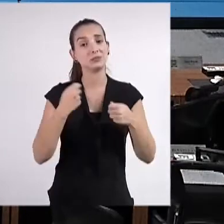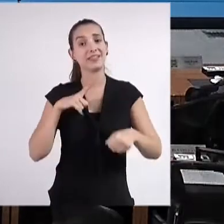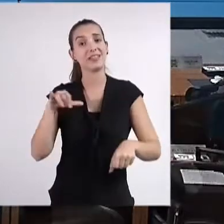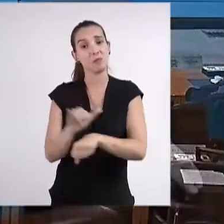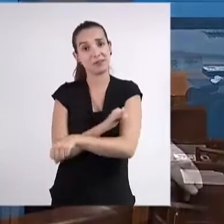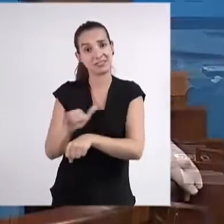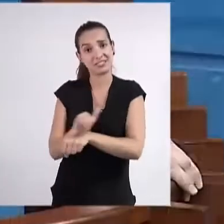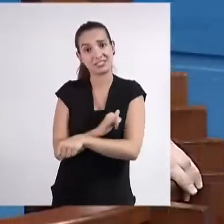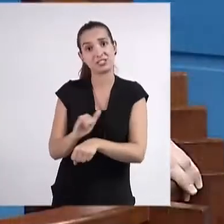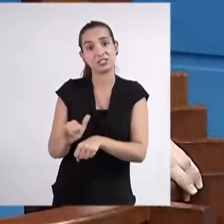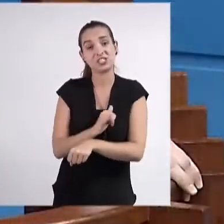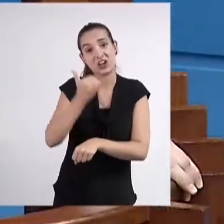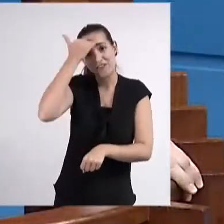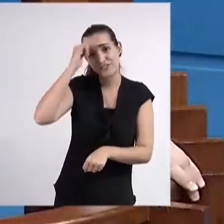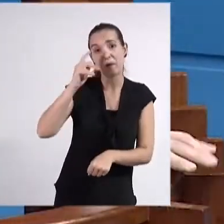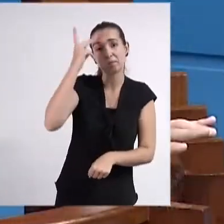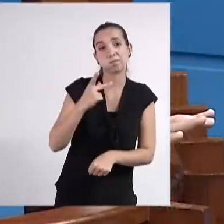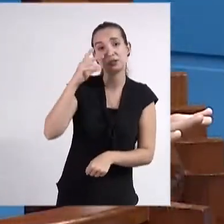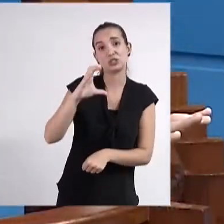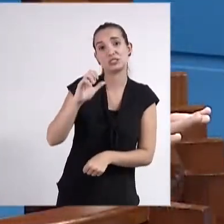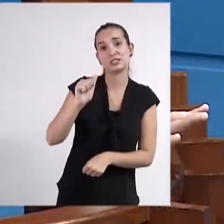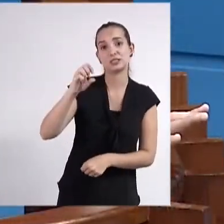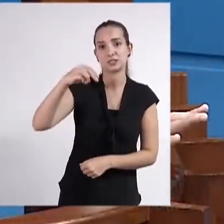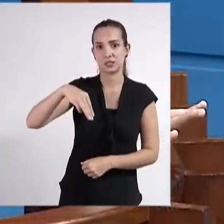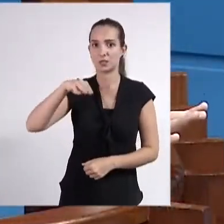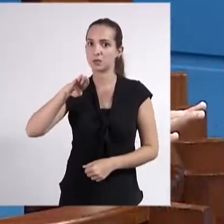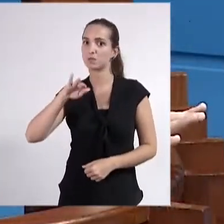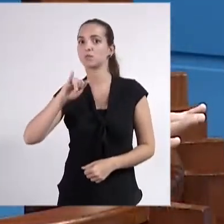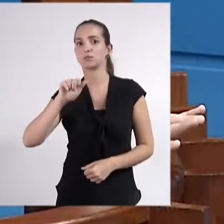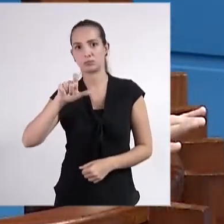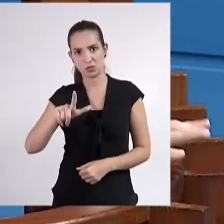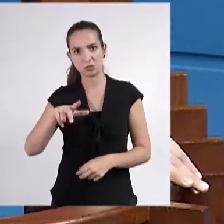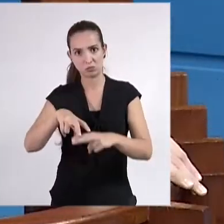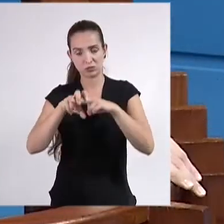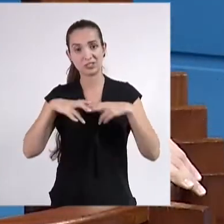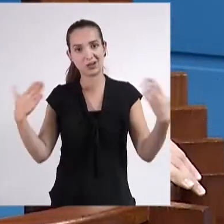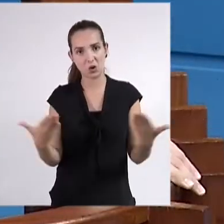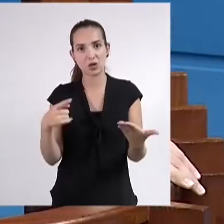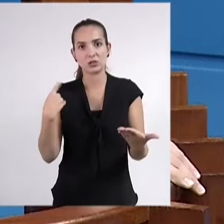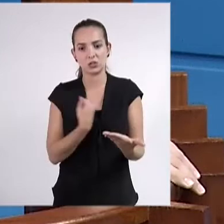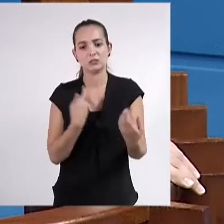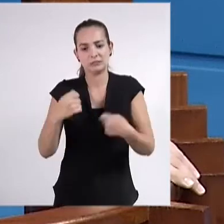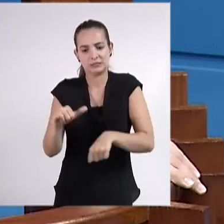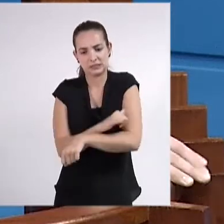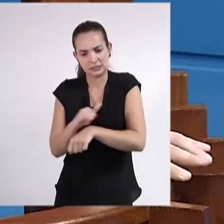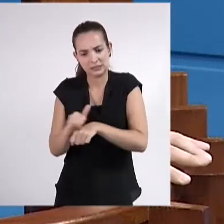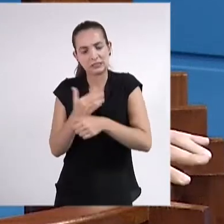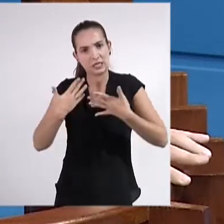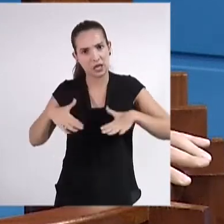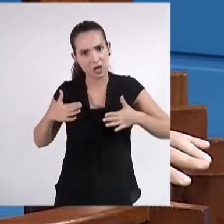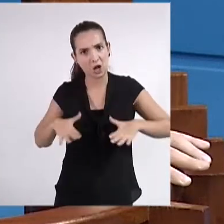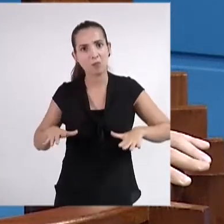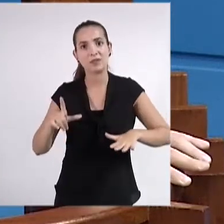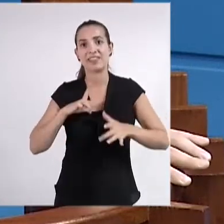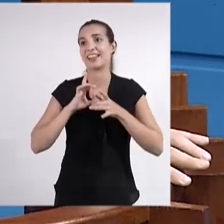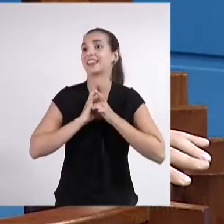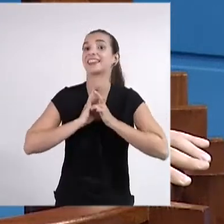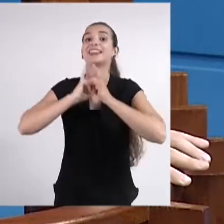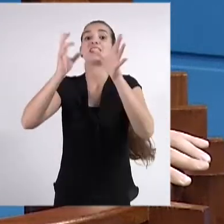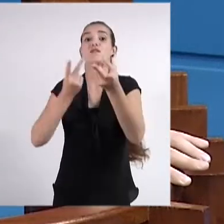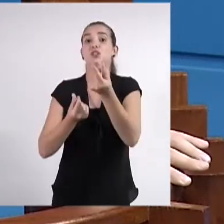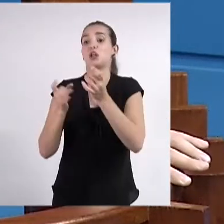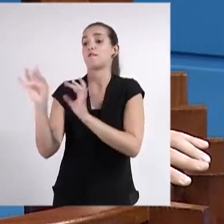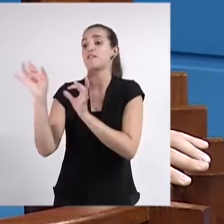política cambial que veio sendo feita aos poucos. Então, muito calma nessa hora quanto ao liberalismo econômico.